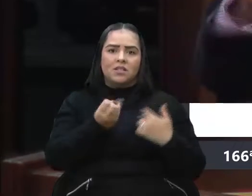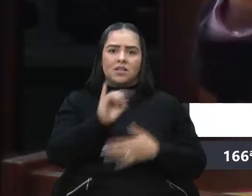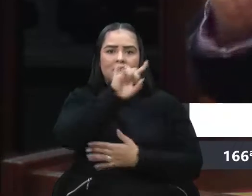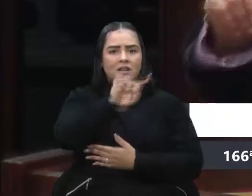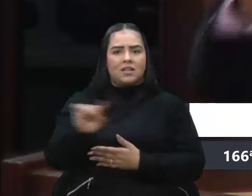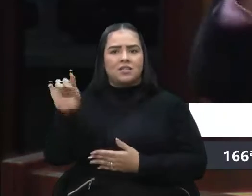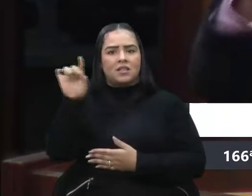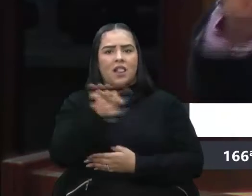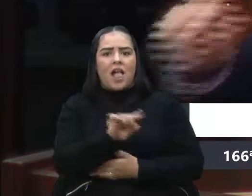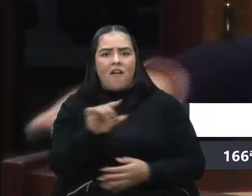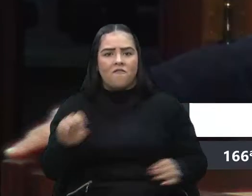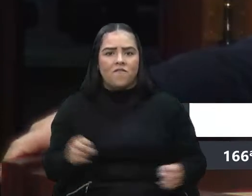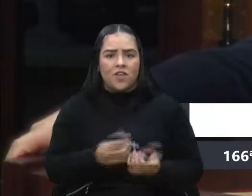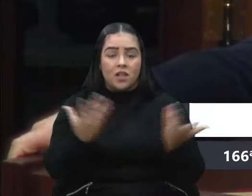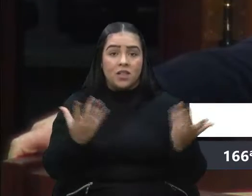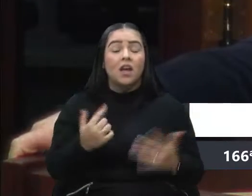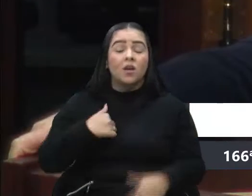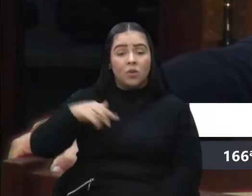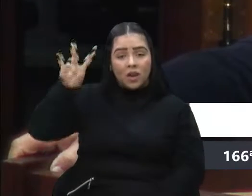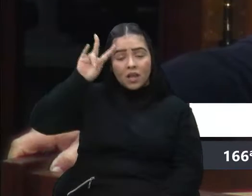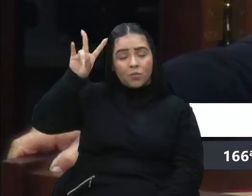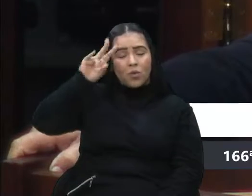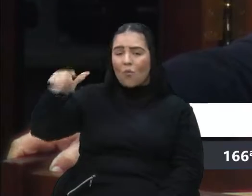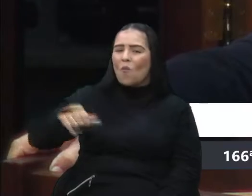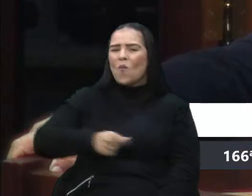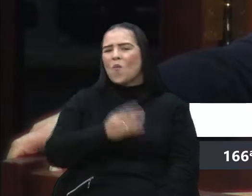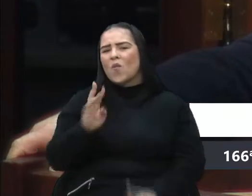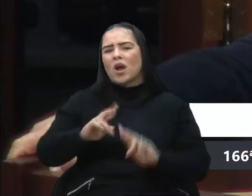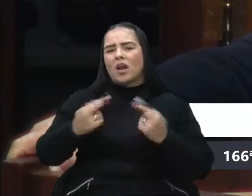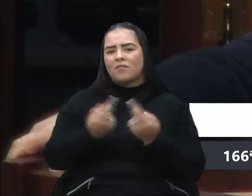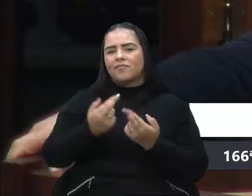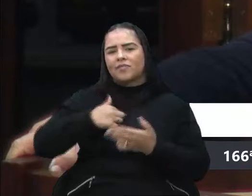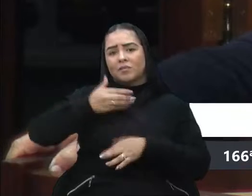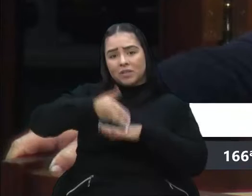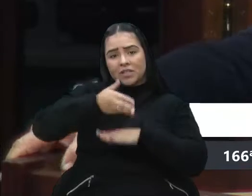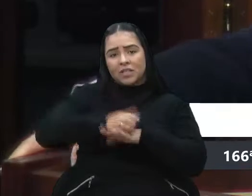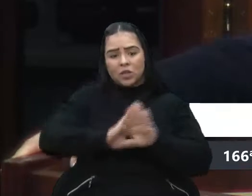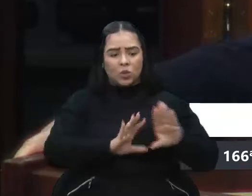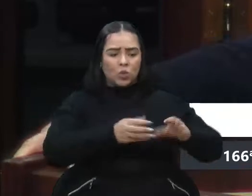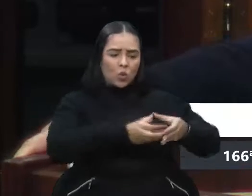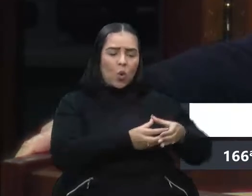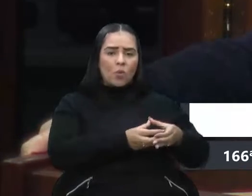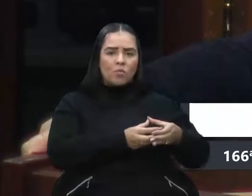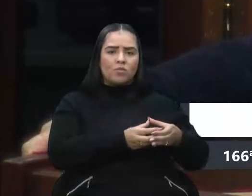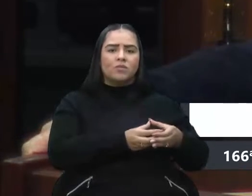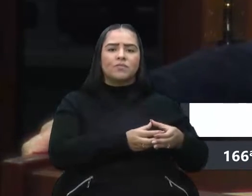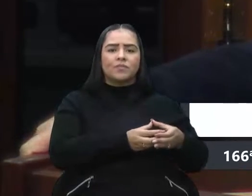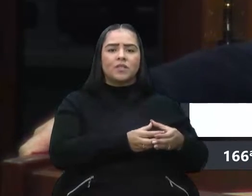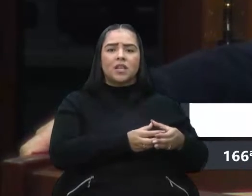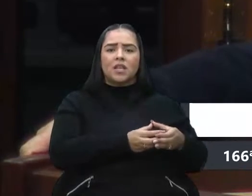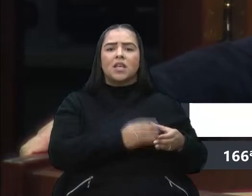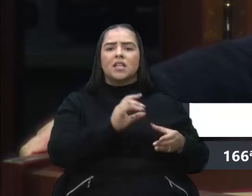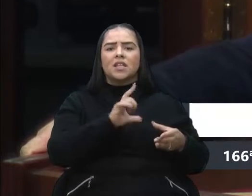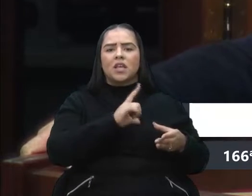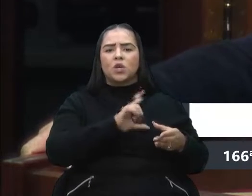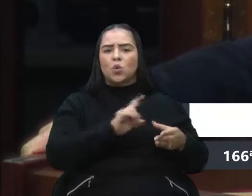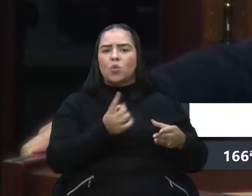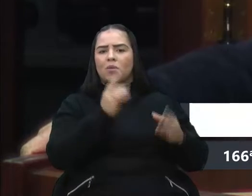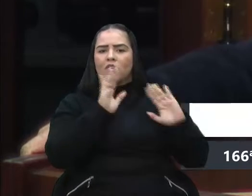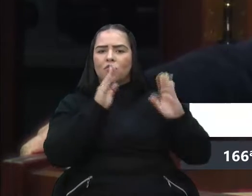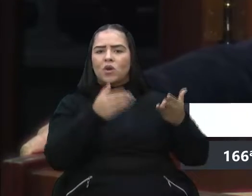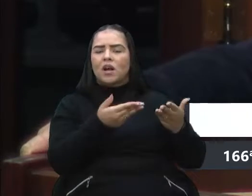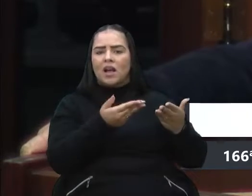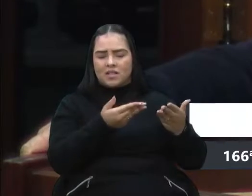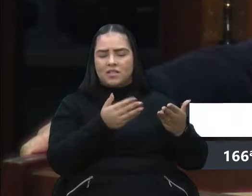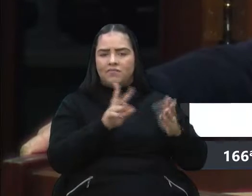lembro muito bem quantas reuniões eu participei do gabinete de crise, e uma foi específica para isso, Fernando. O senhor lembra